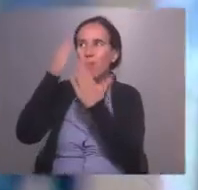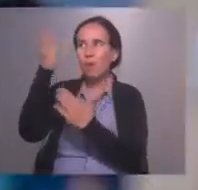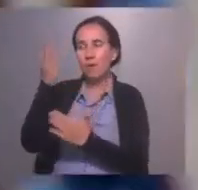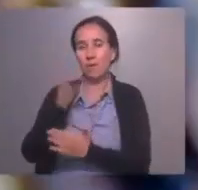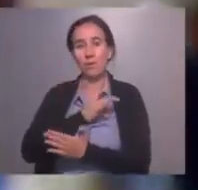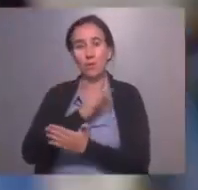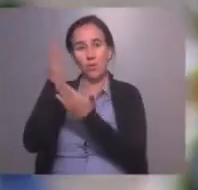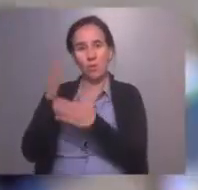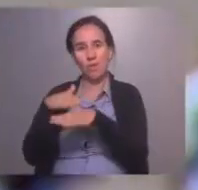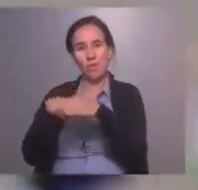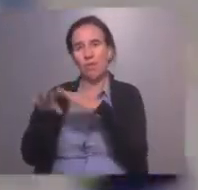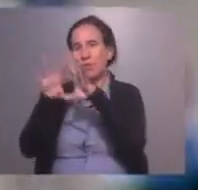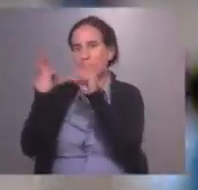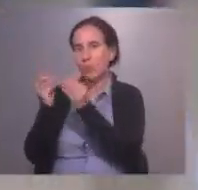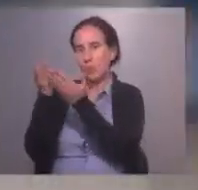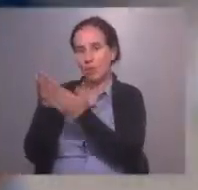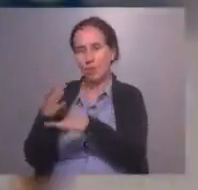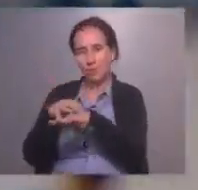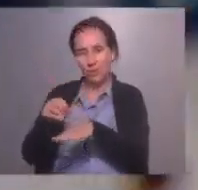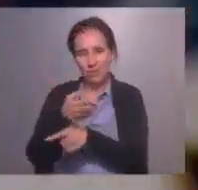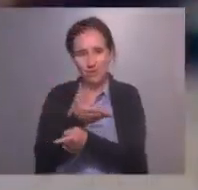Ele fez. Cantemos.